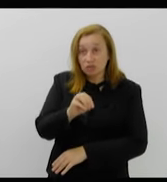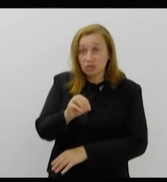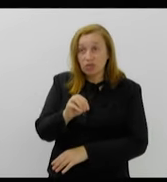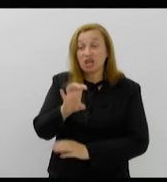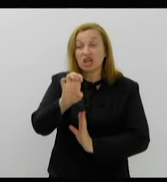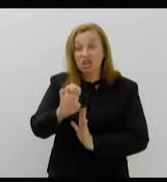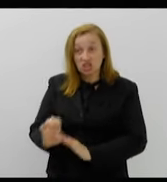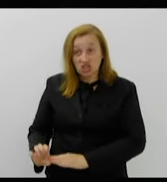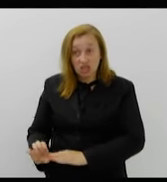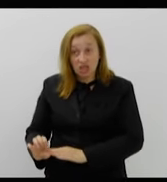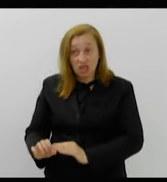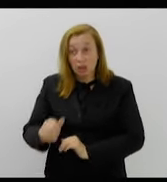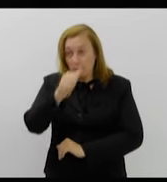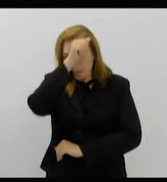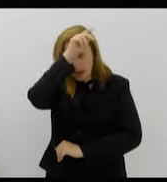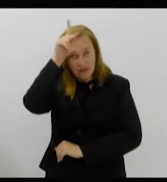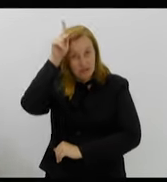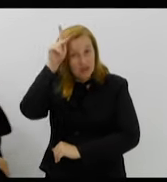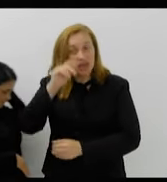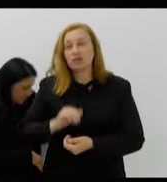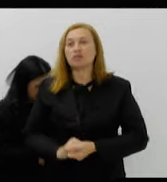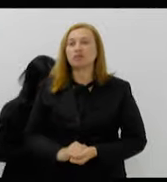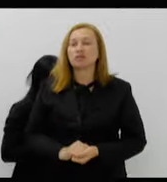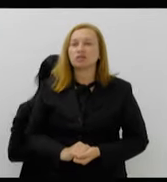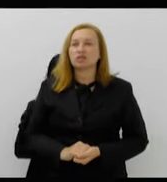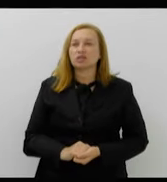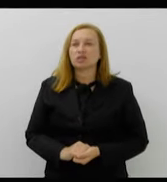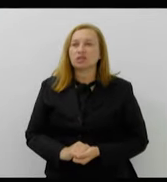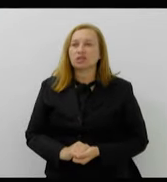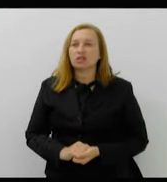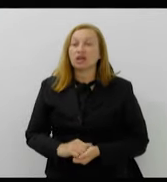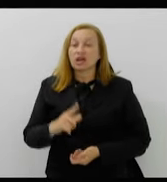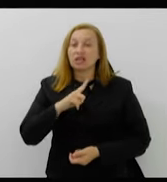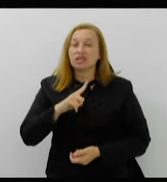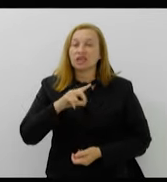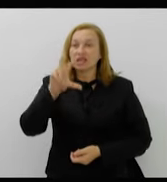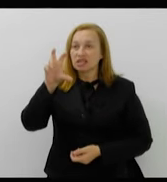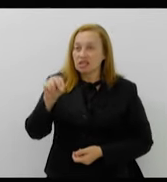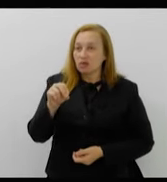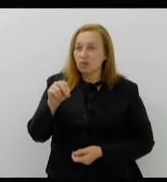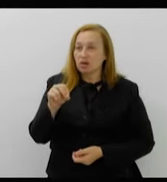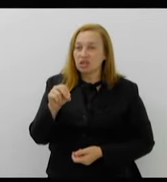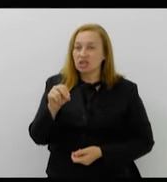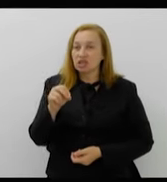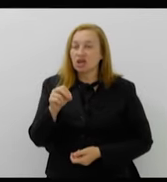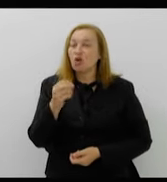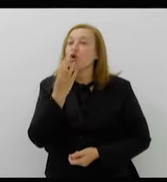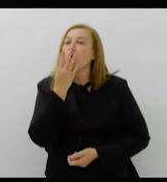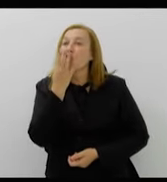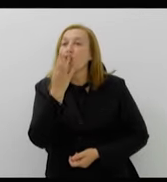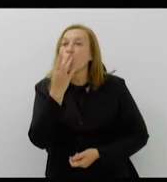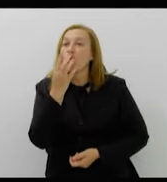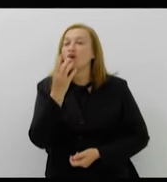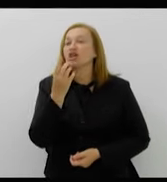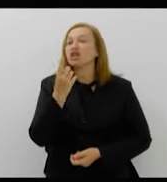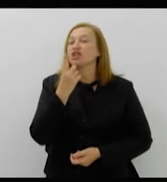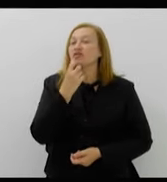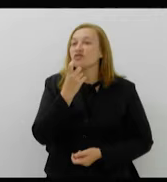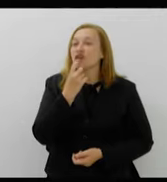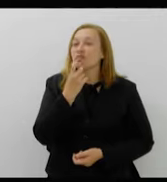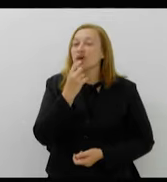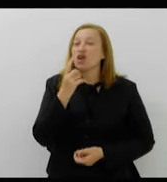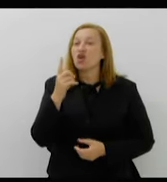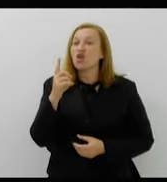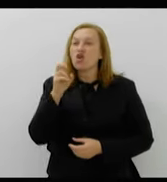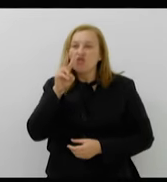prefeitos ou seja aqueles que tem os 50 Tons de vermelho às vezes um pouco mais forte às vezes um pouco mais